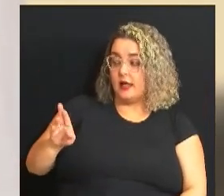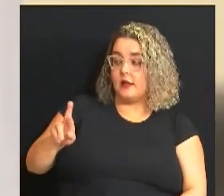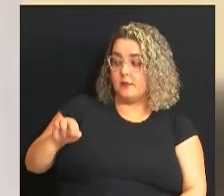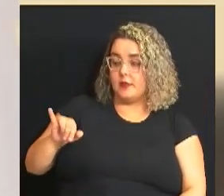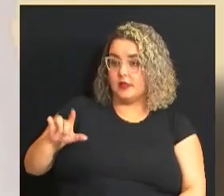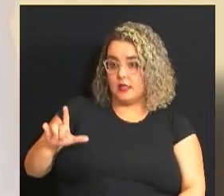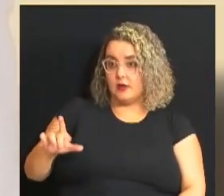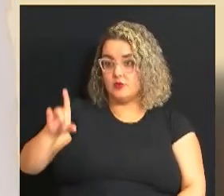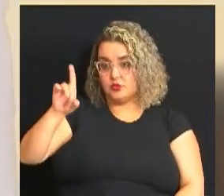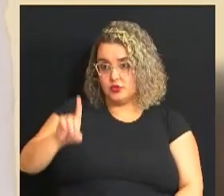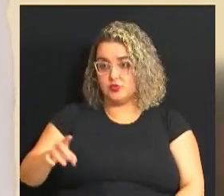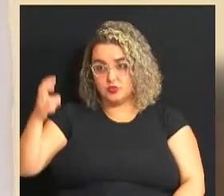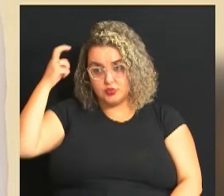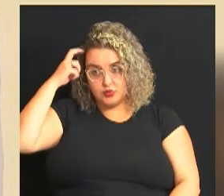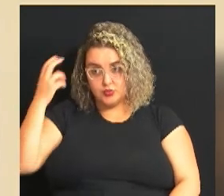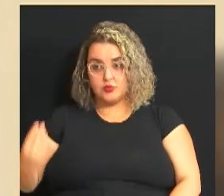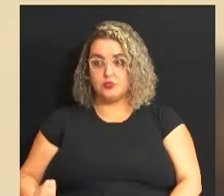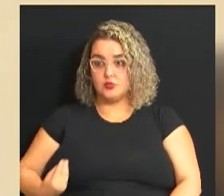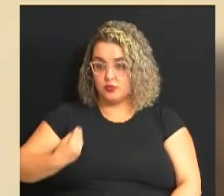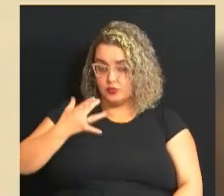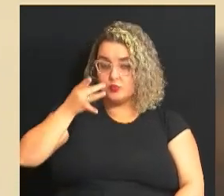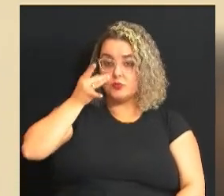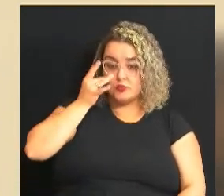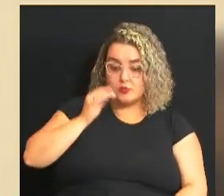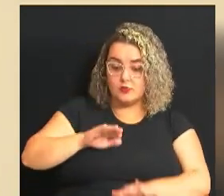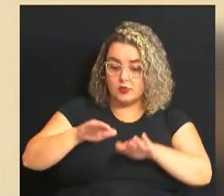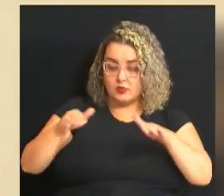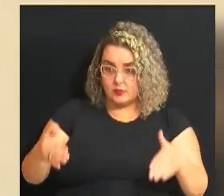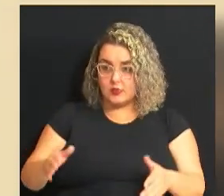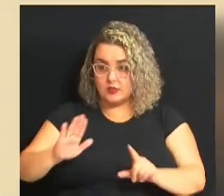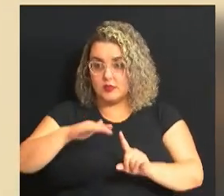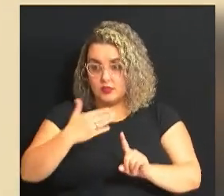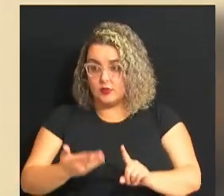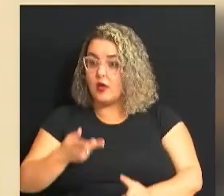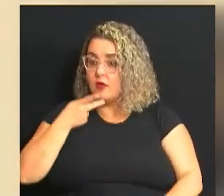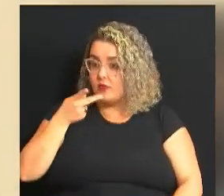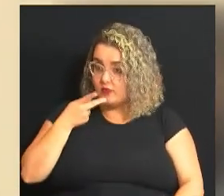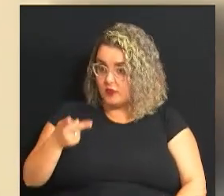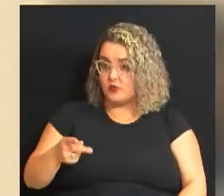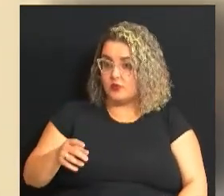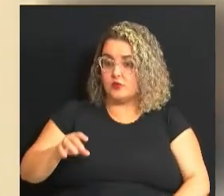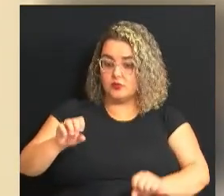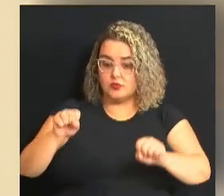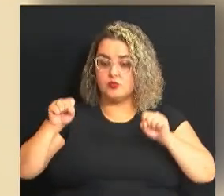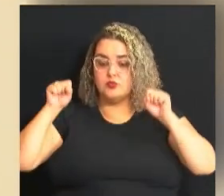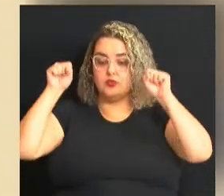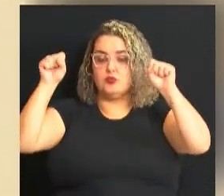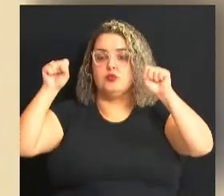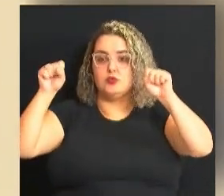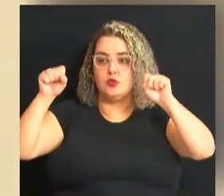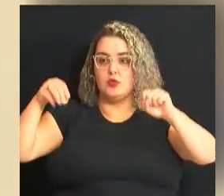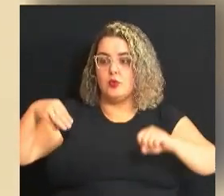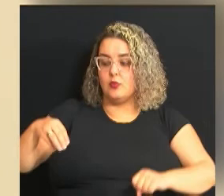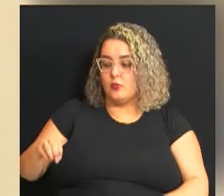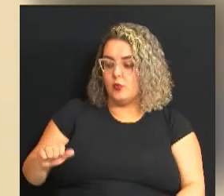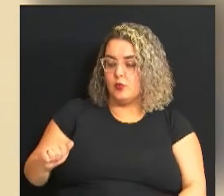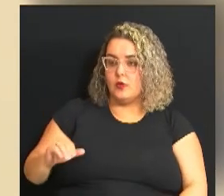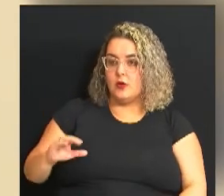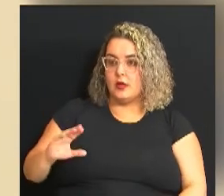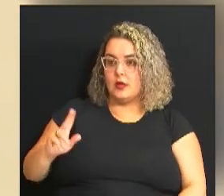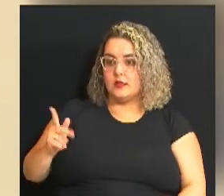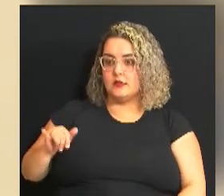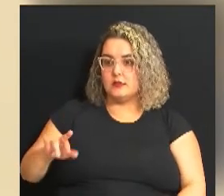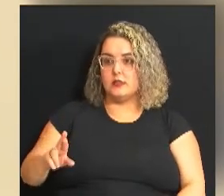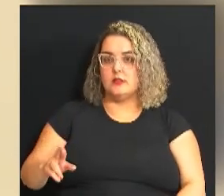de Campinas, presente na mesa de honra, falou da contribuição do Xangô Moacir para Campinas. Que é muito grato ao